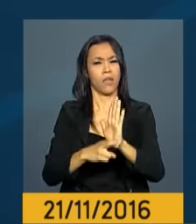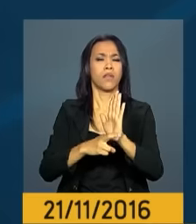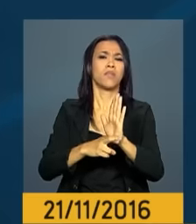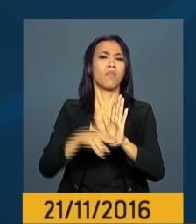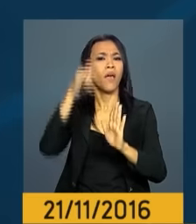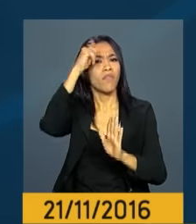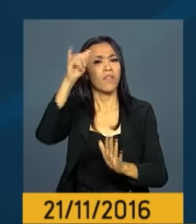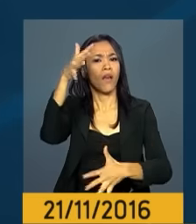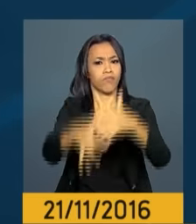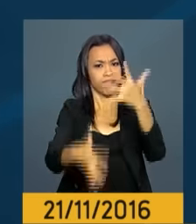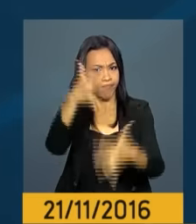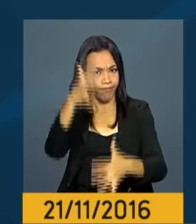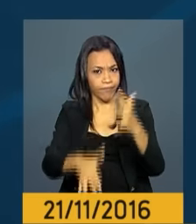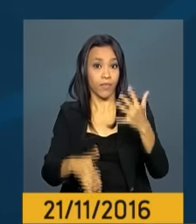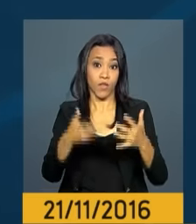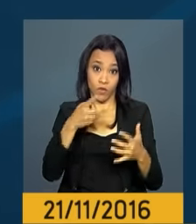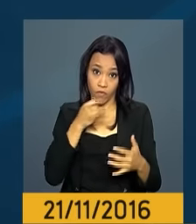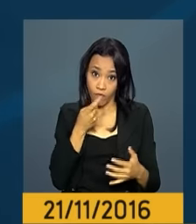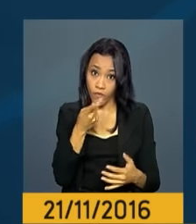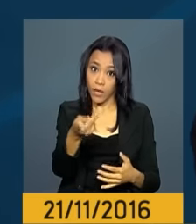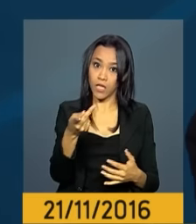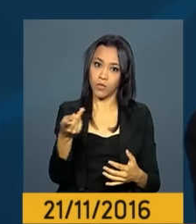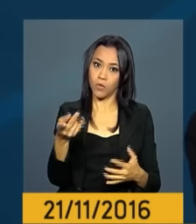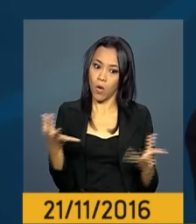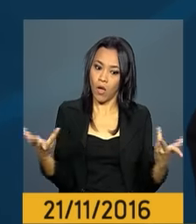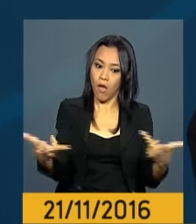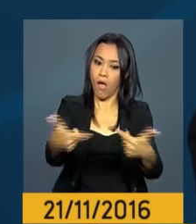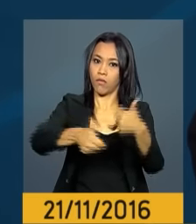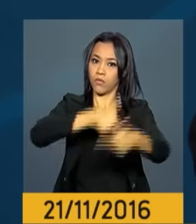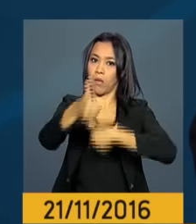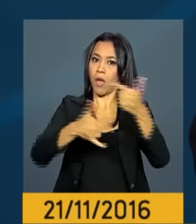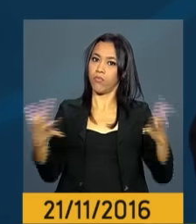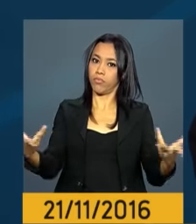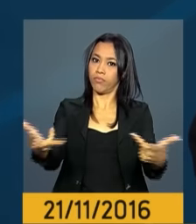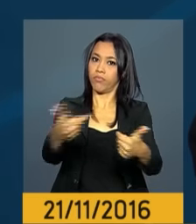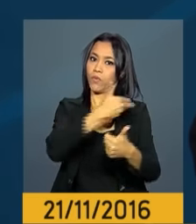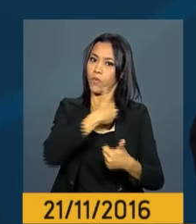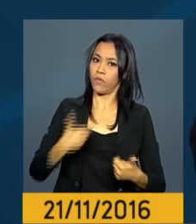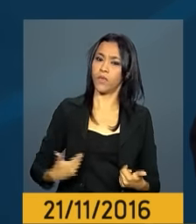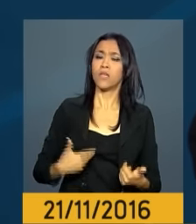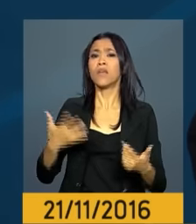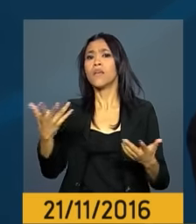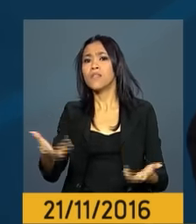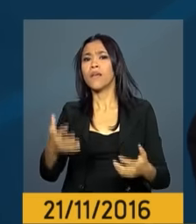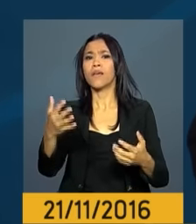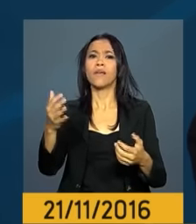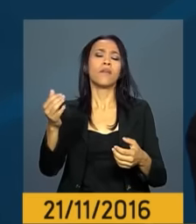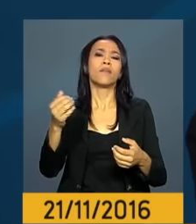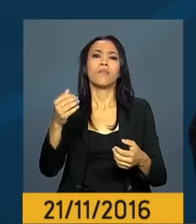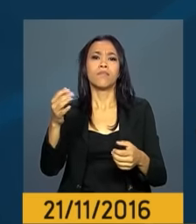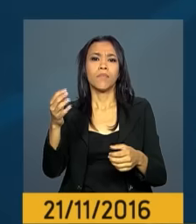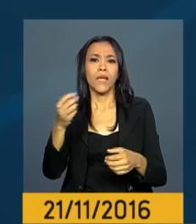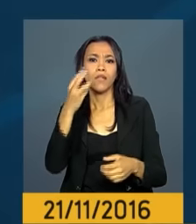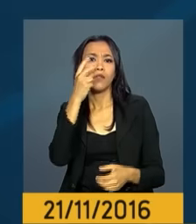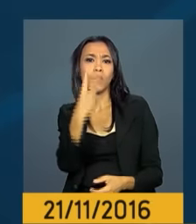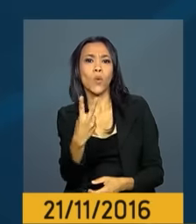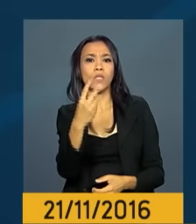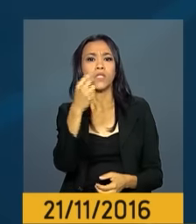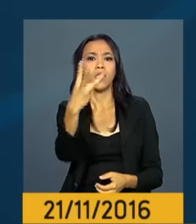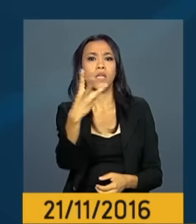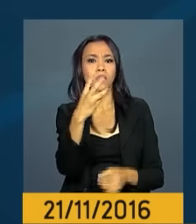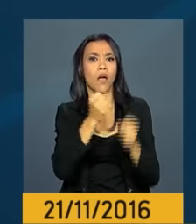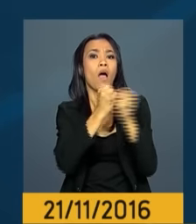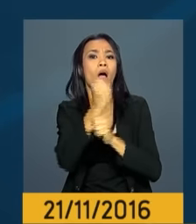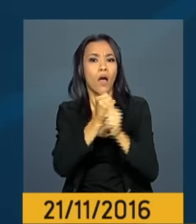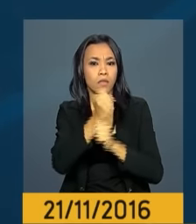seja, estou falando da eficiência do Estado, ou seja, medidas que muitas e muitas vezes levam 2, 3 anos, agora serão tomadas em